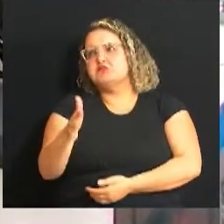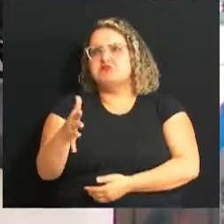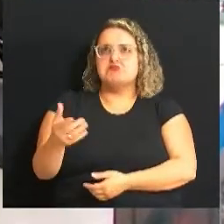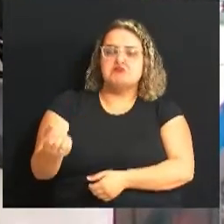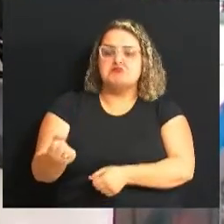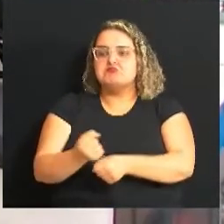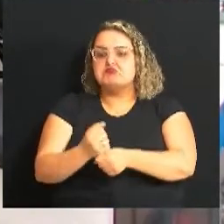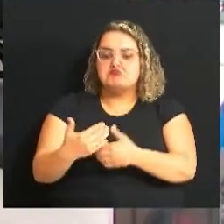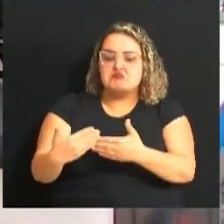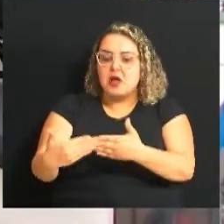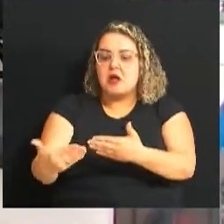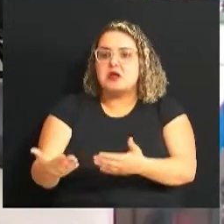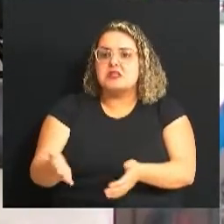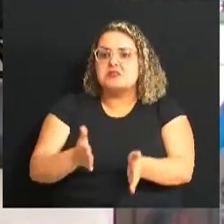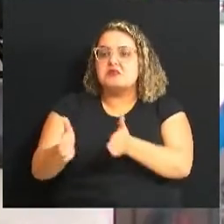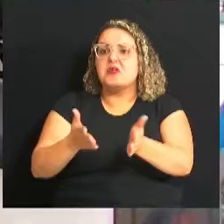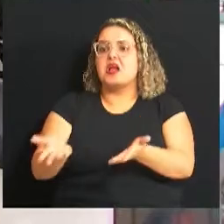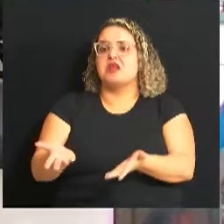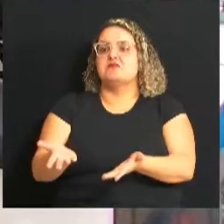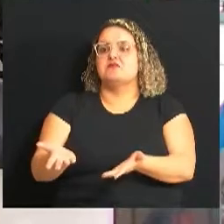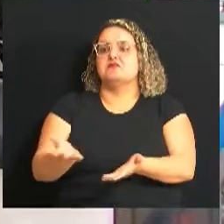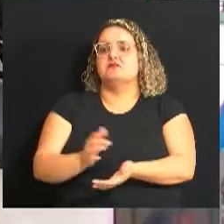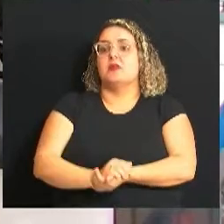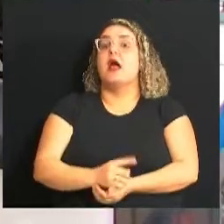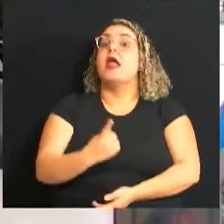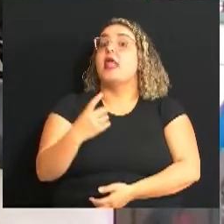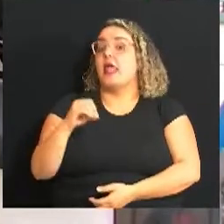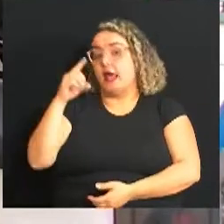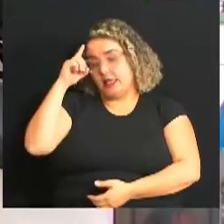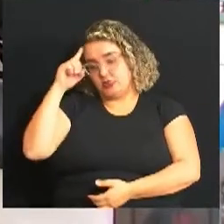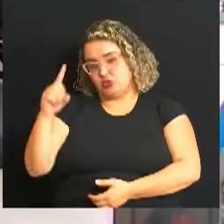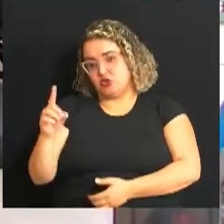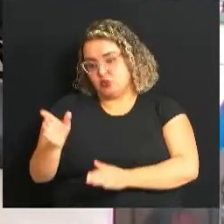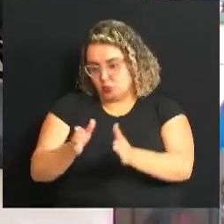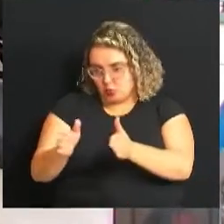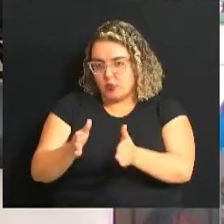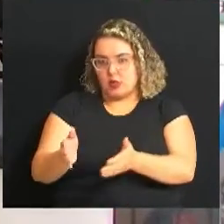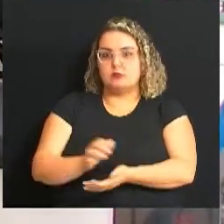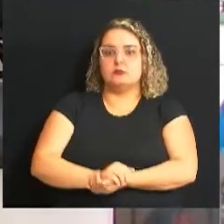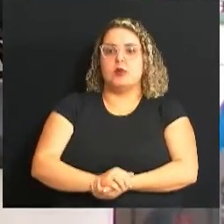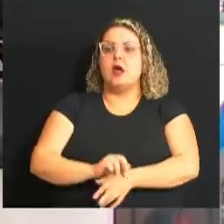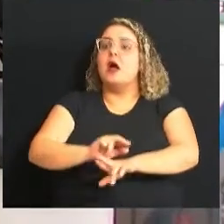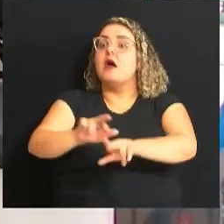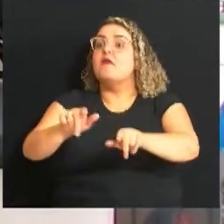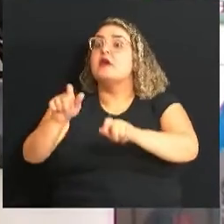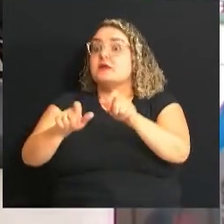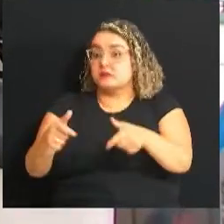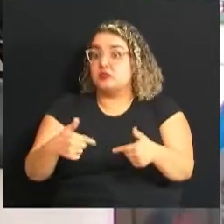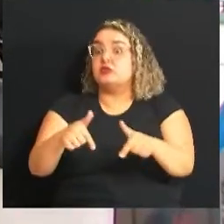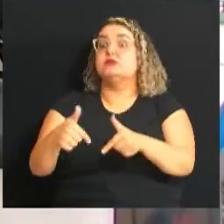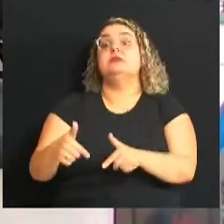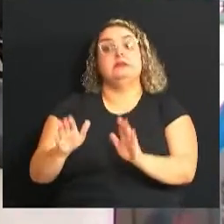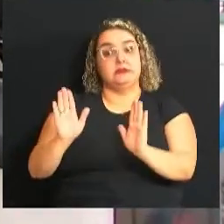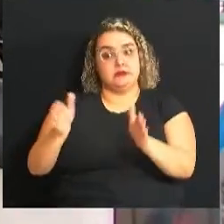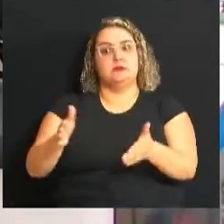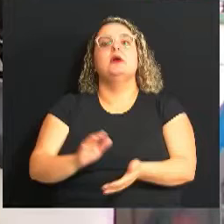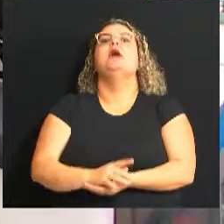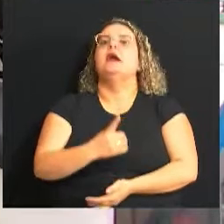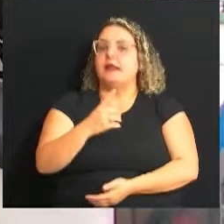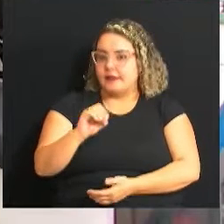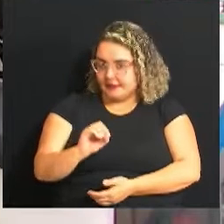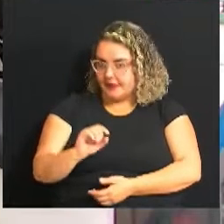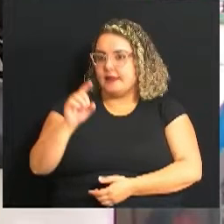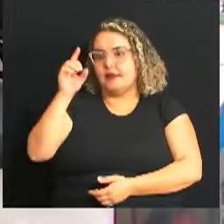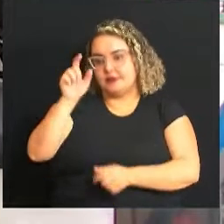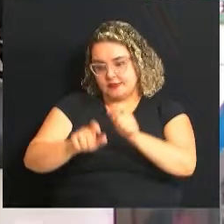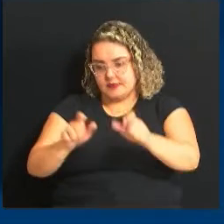esse processo? Esse processo dura em torno de 10 dias. Muitas pessoas trabalham em cima dele? Em torno de 10 pessoas para fazer